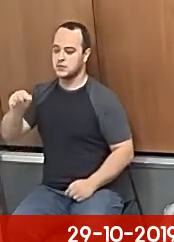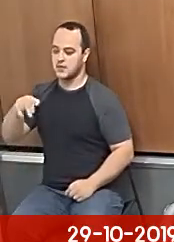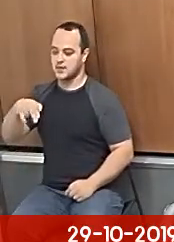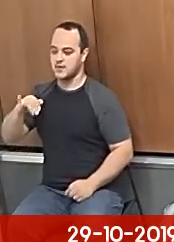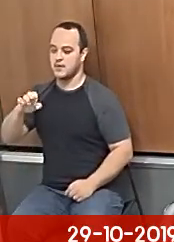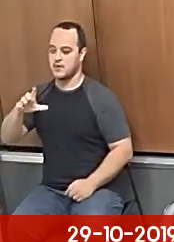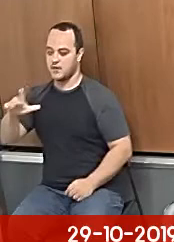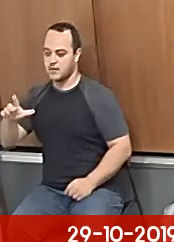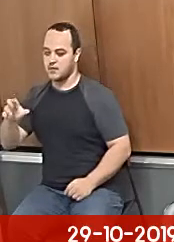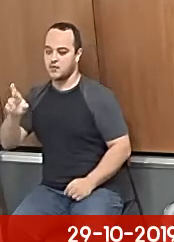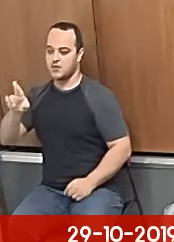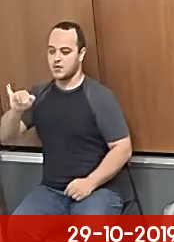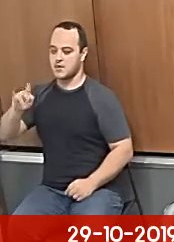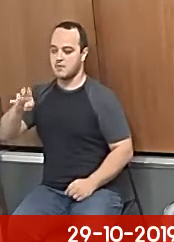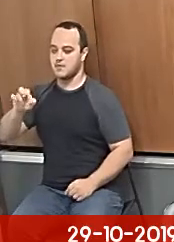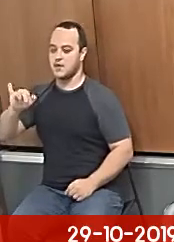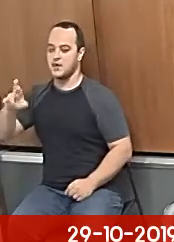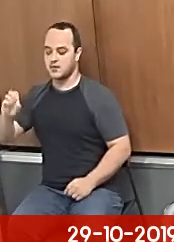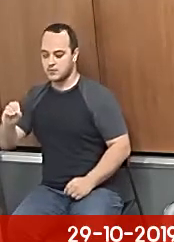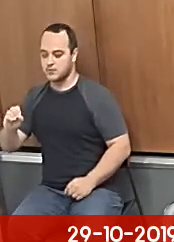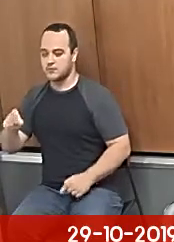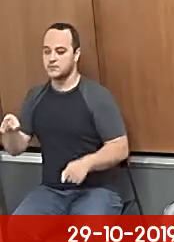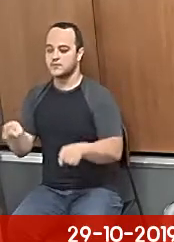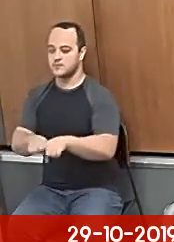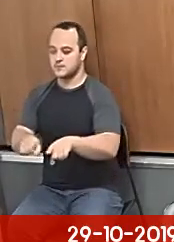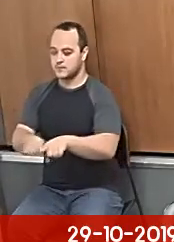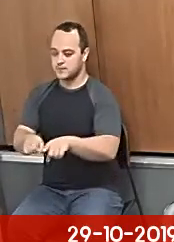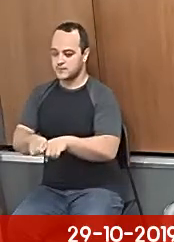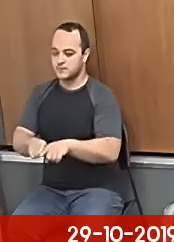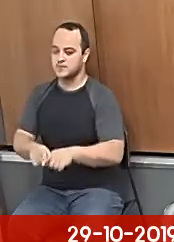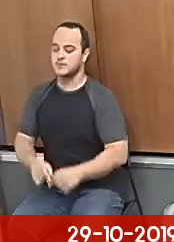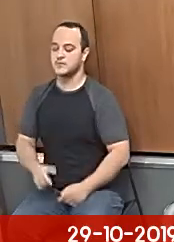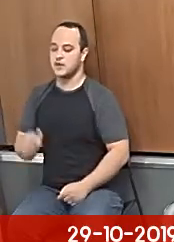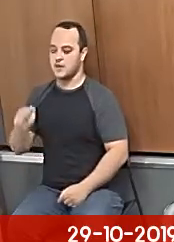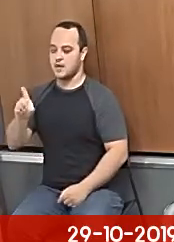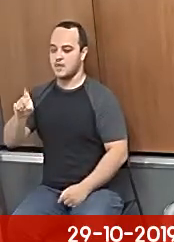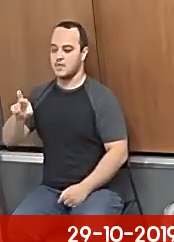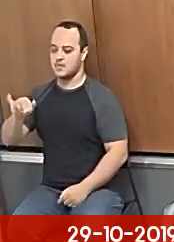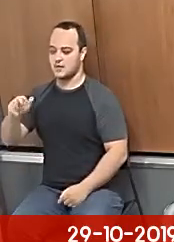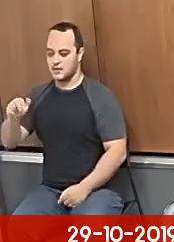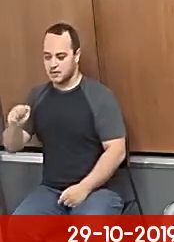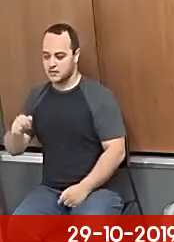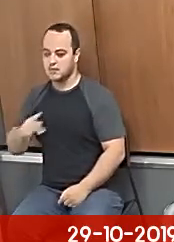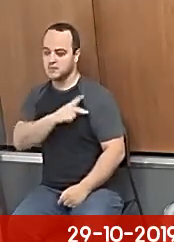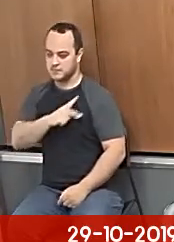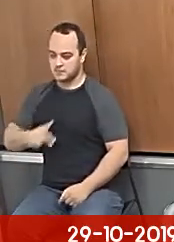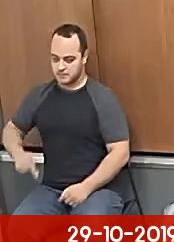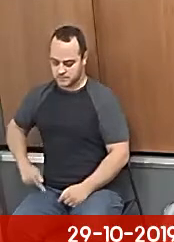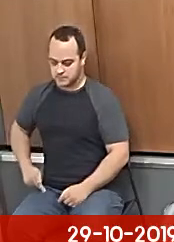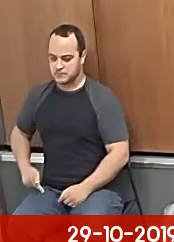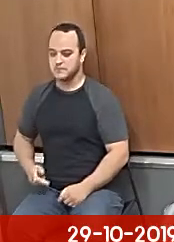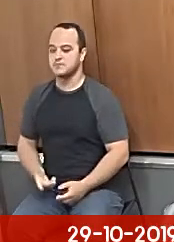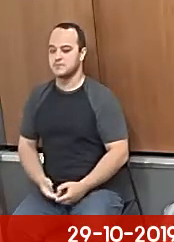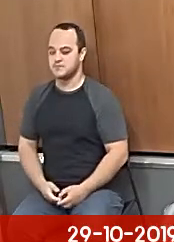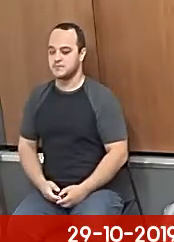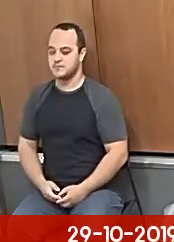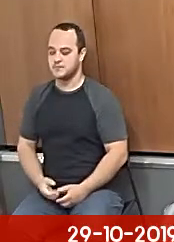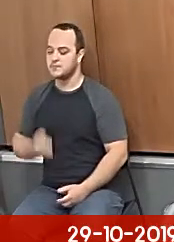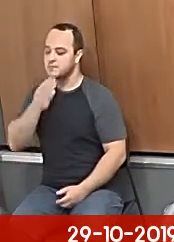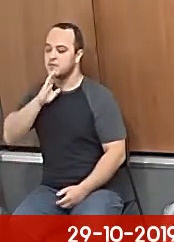aqui Adriano Guilherme de Aro Ferreira, presidente da Federação. Boa tarde a todos.